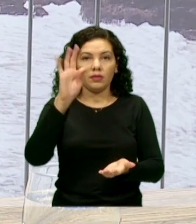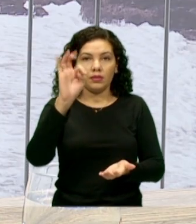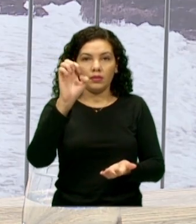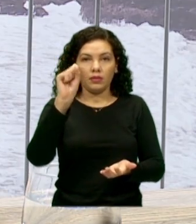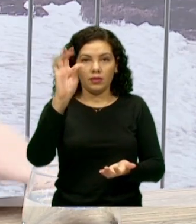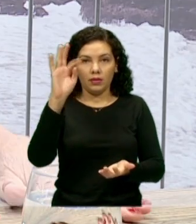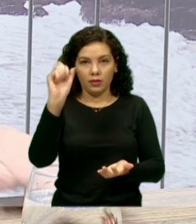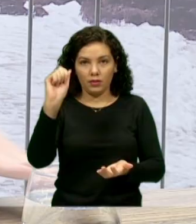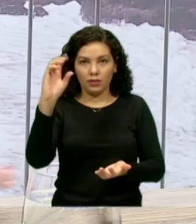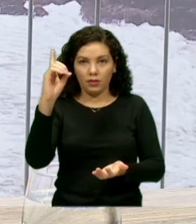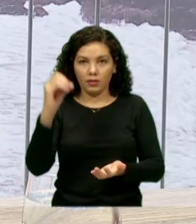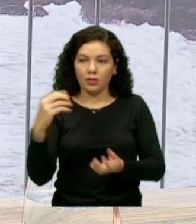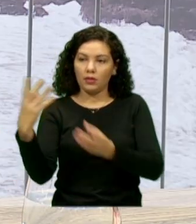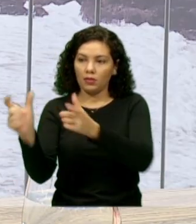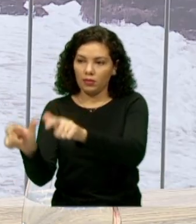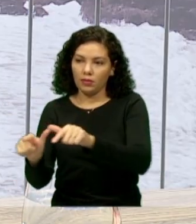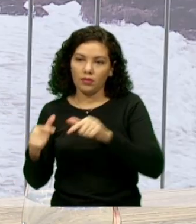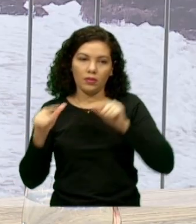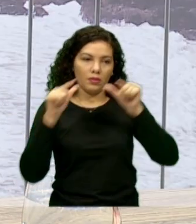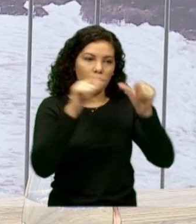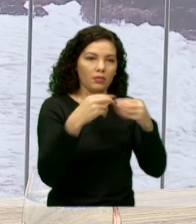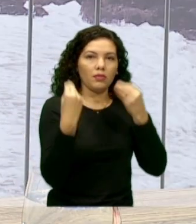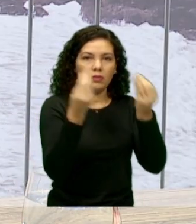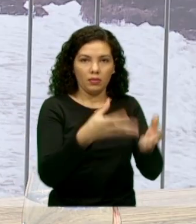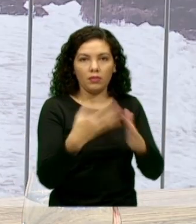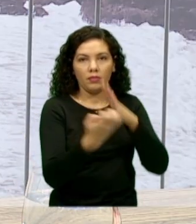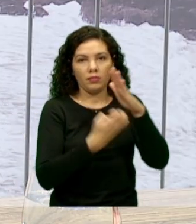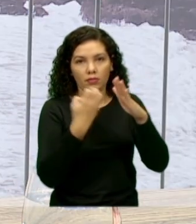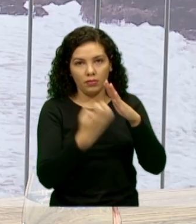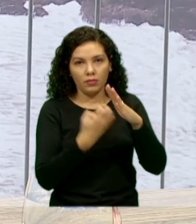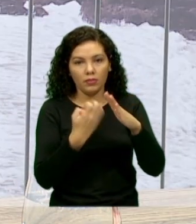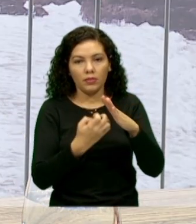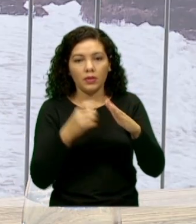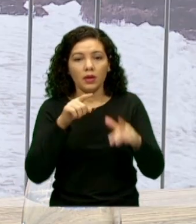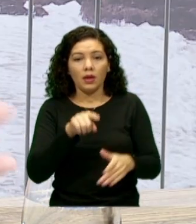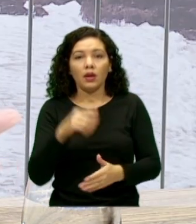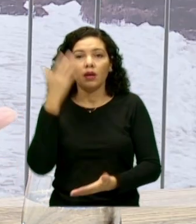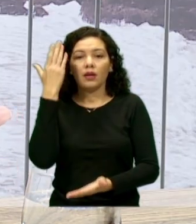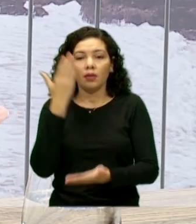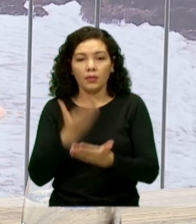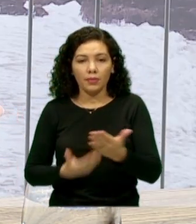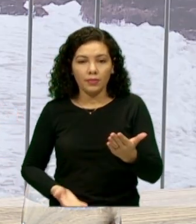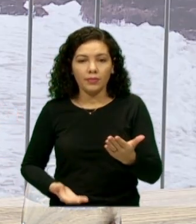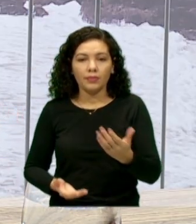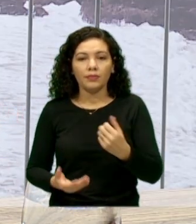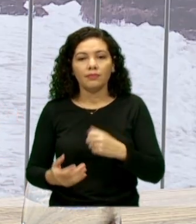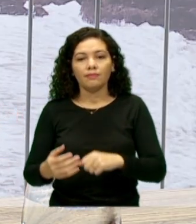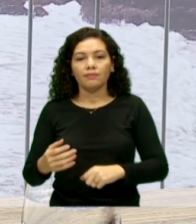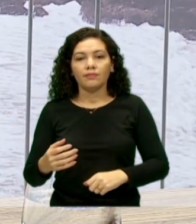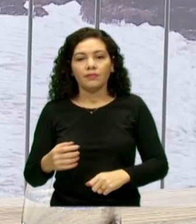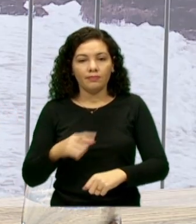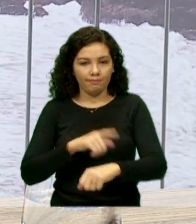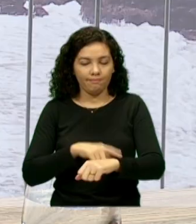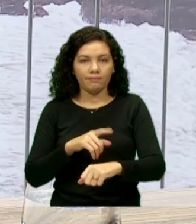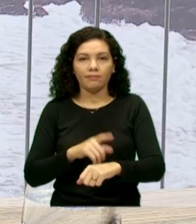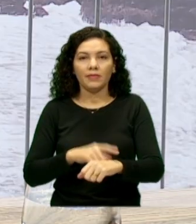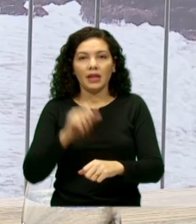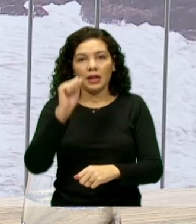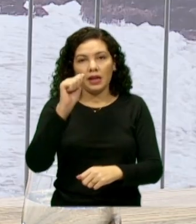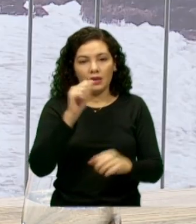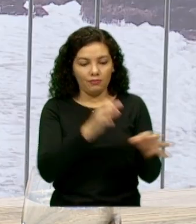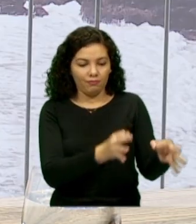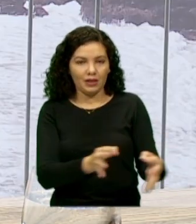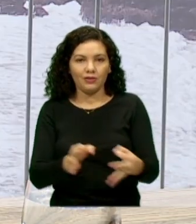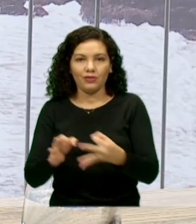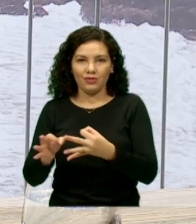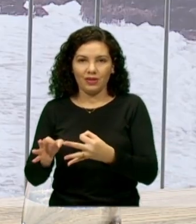empresa. Quando ele leva esse atestado para a empresa, ele perde a sua assiduidade. Então,